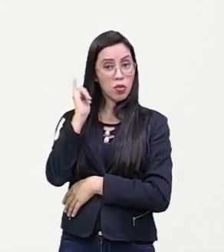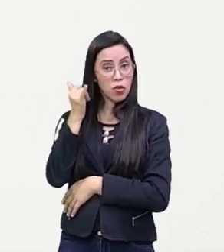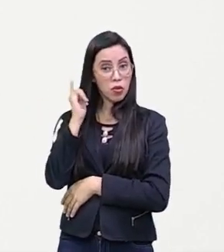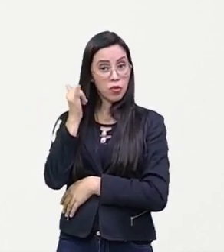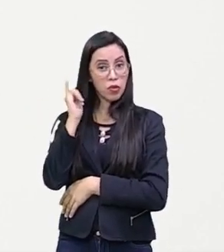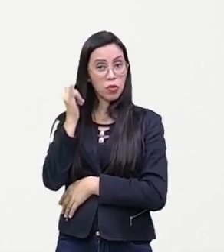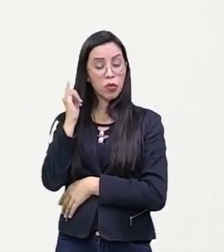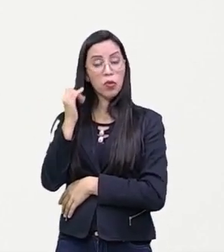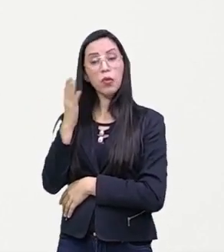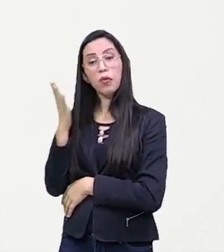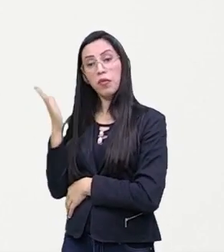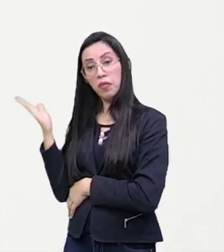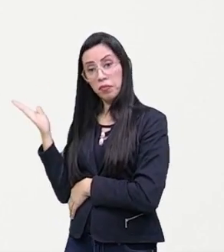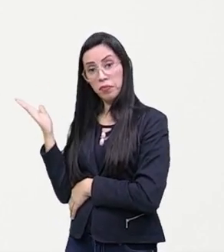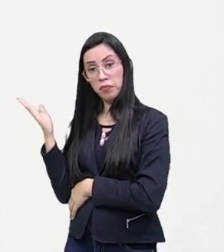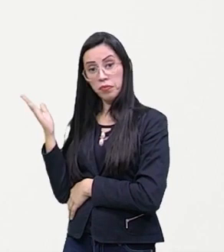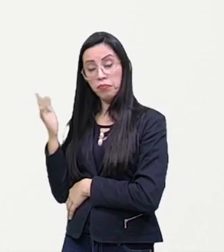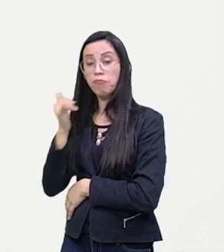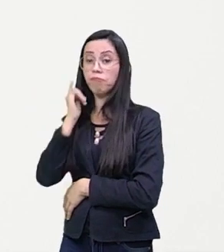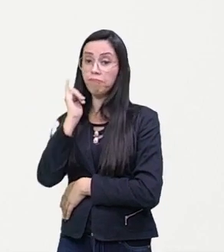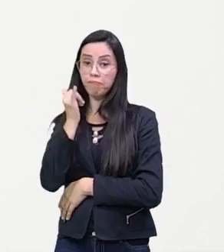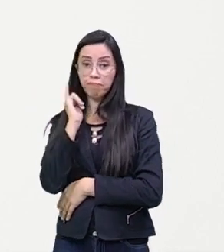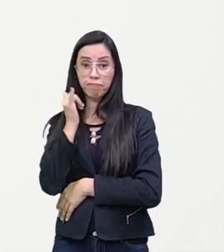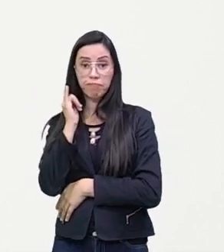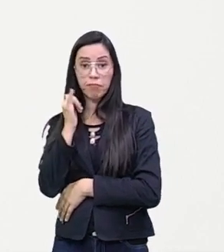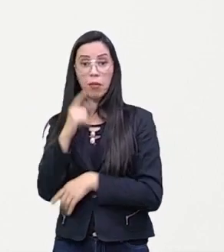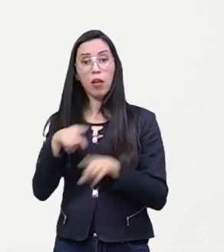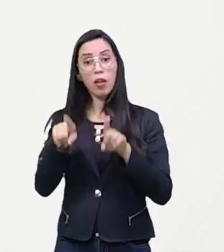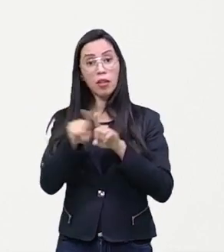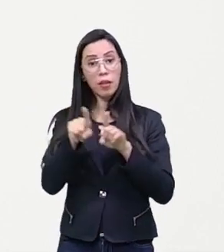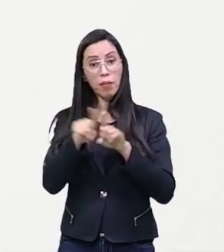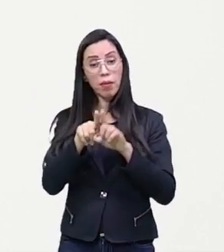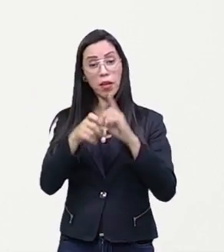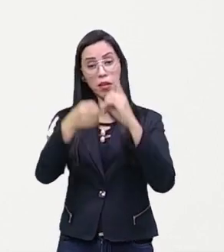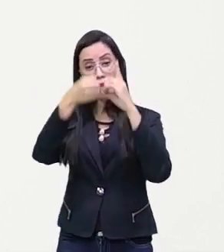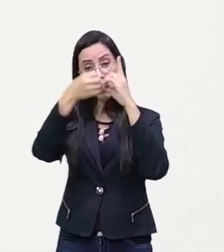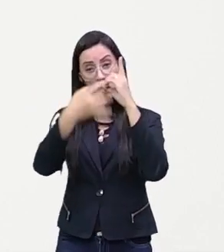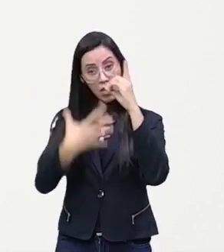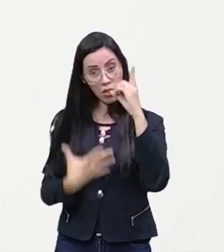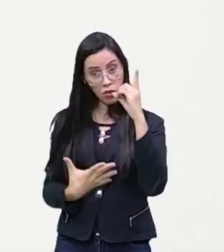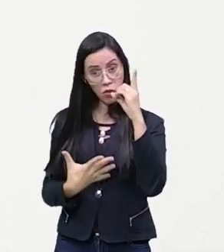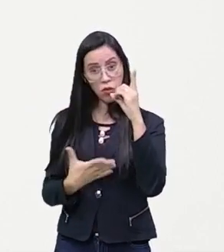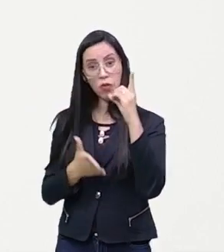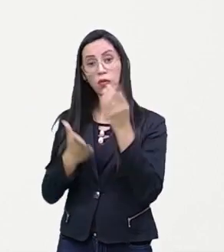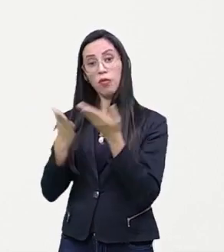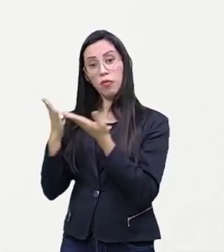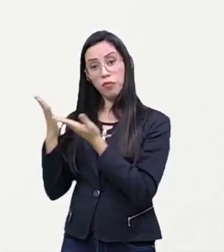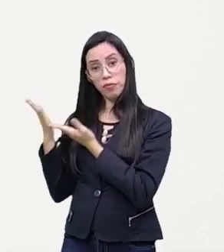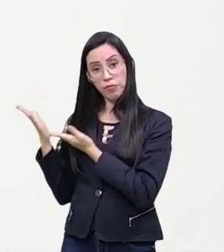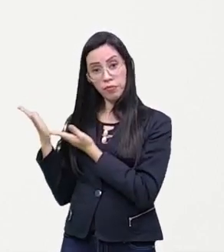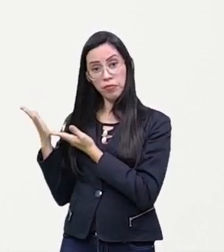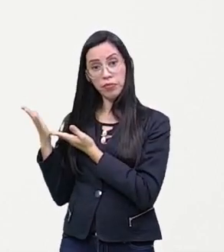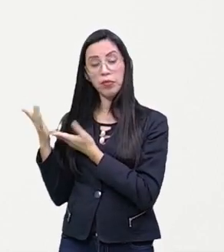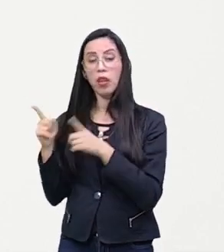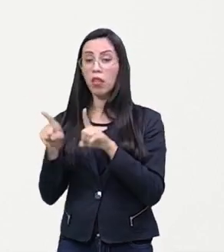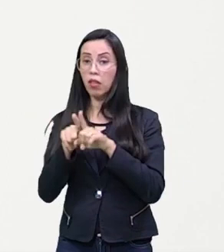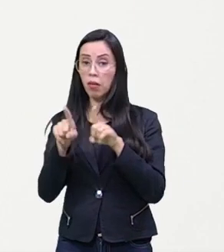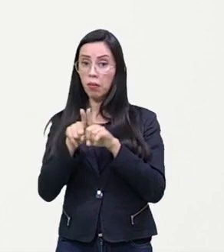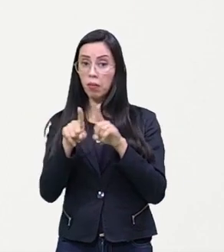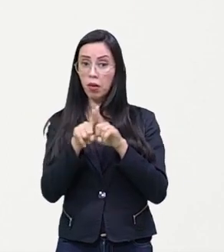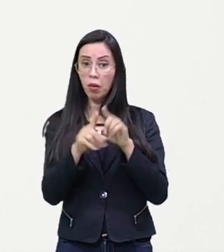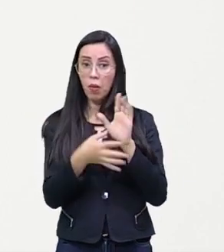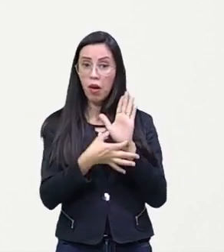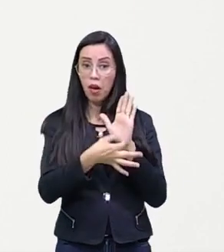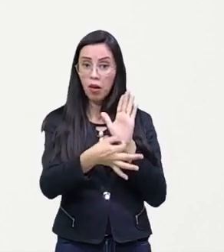estudamos. Ele quer contar uma história. O descritivo descreve. E o